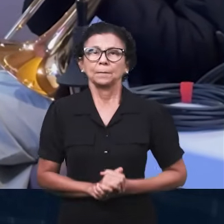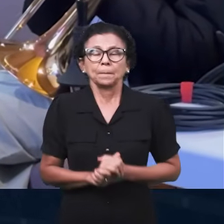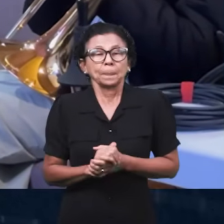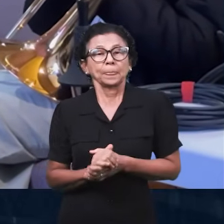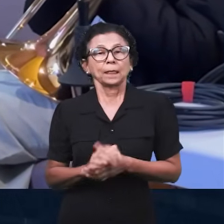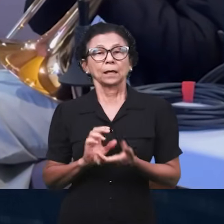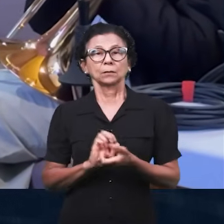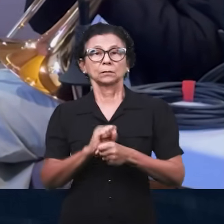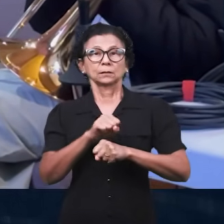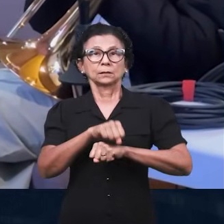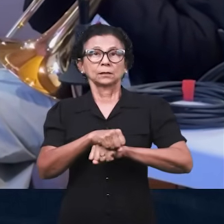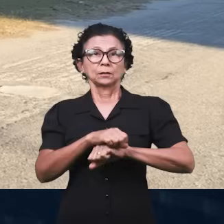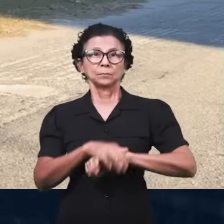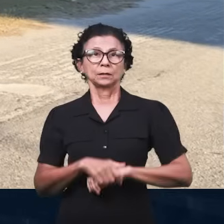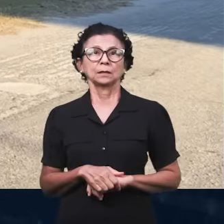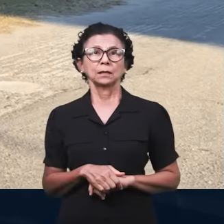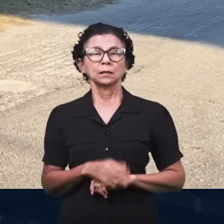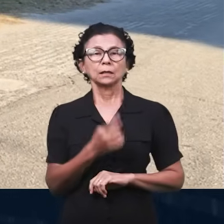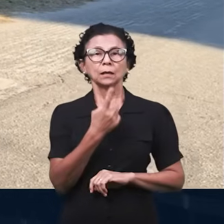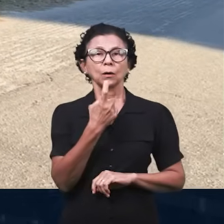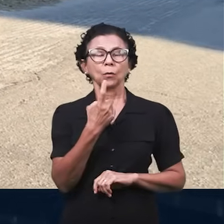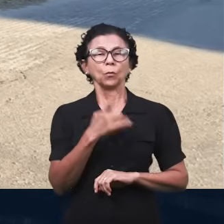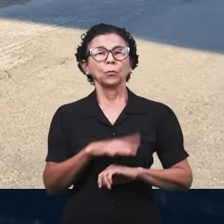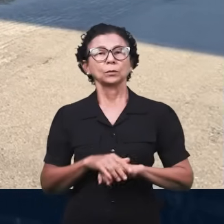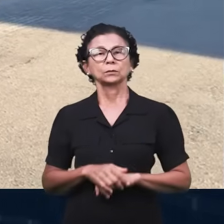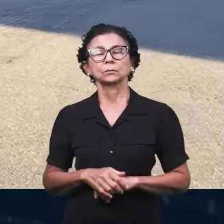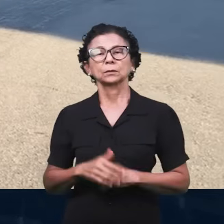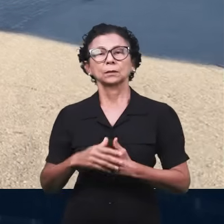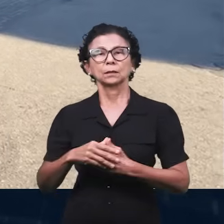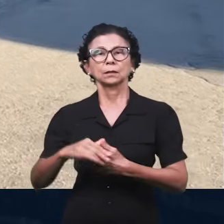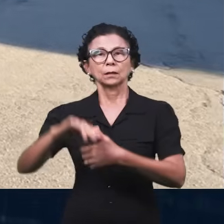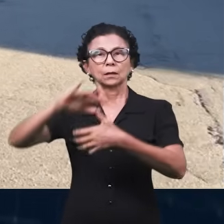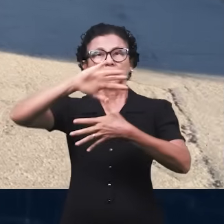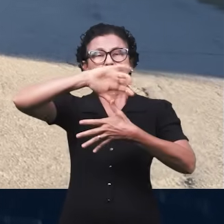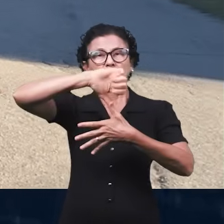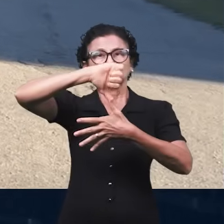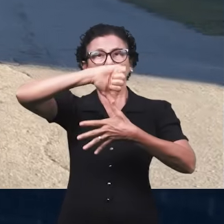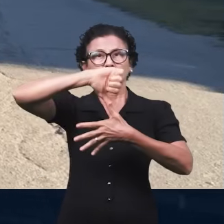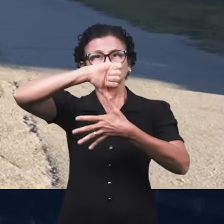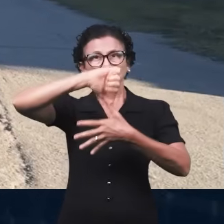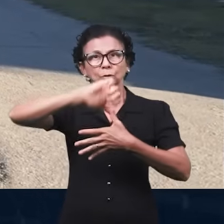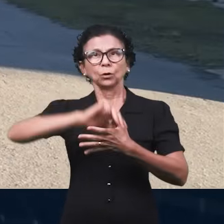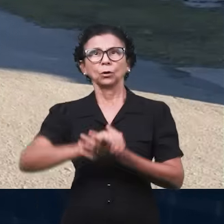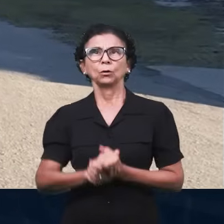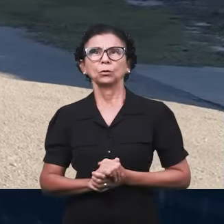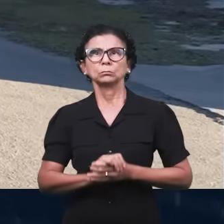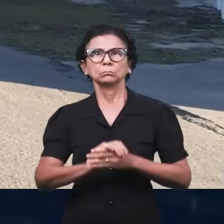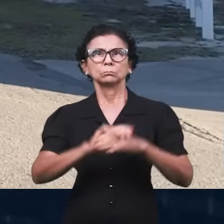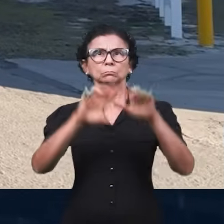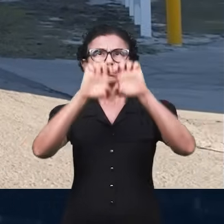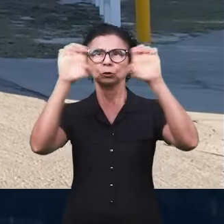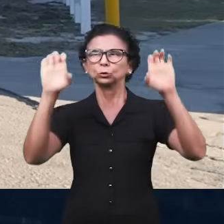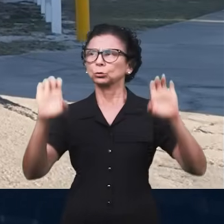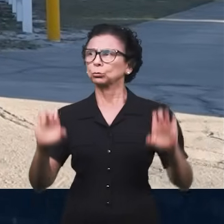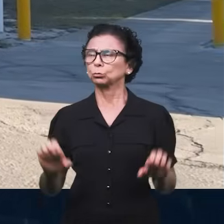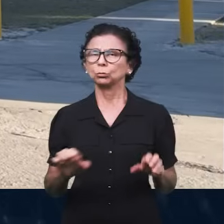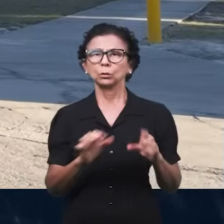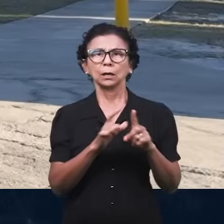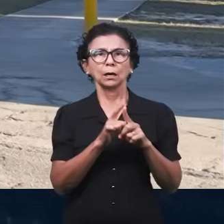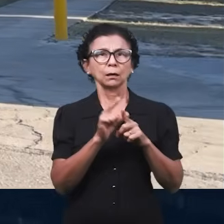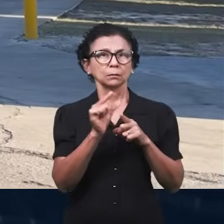o Seminário da Flórida é o único na América do Norte que dispõe de uma estrutura alugada em área semi-rural,